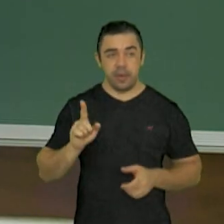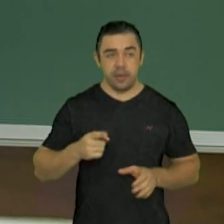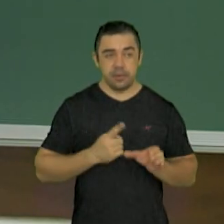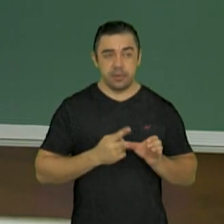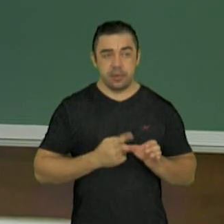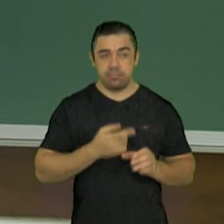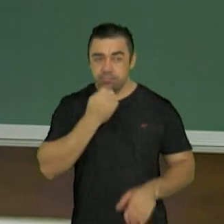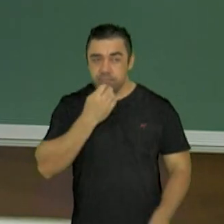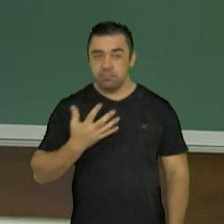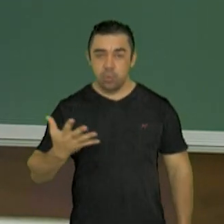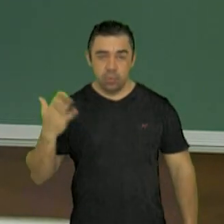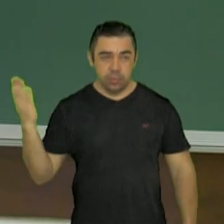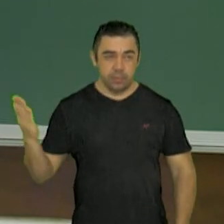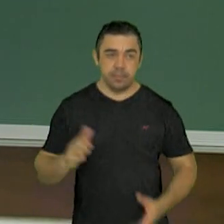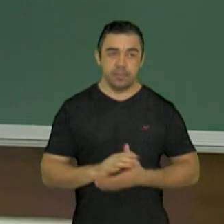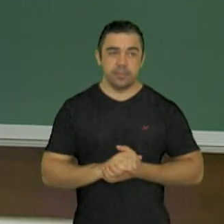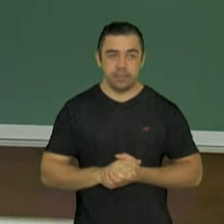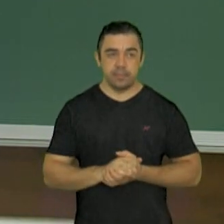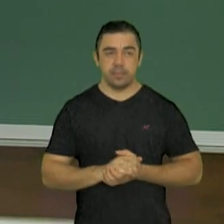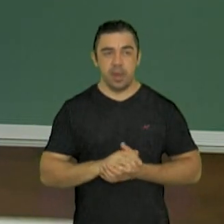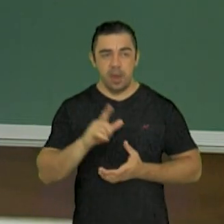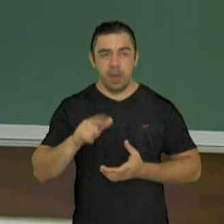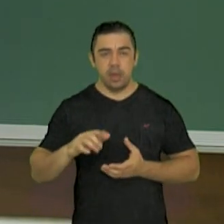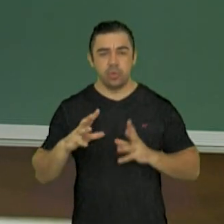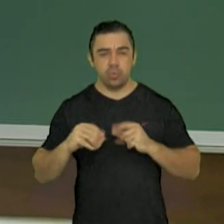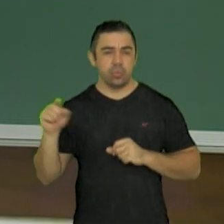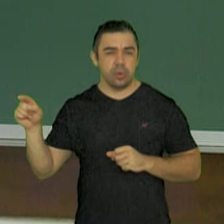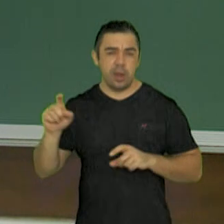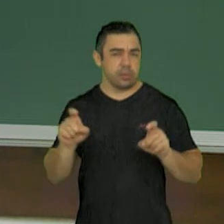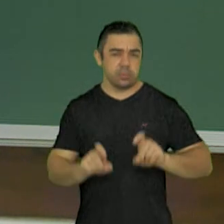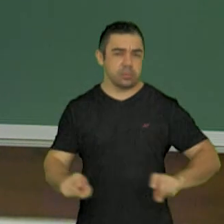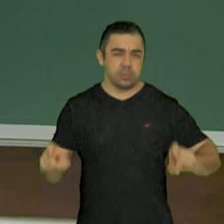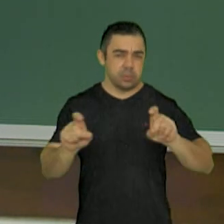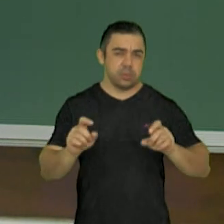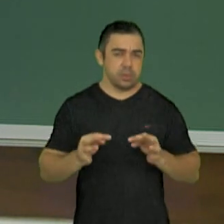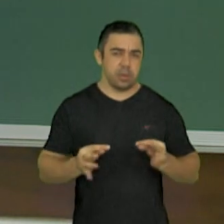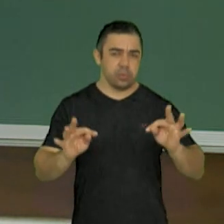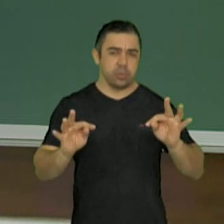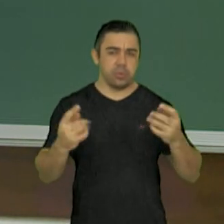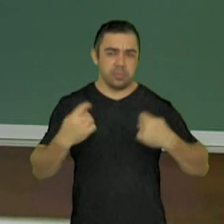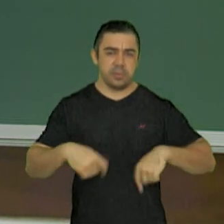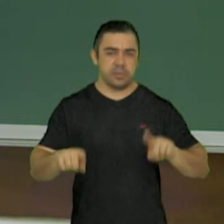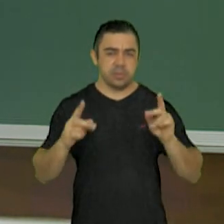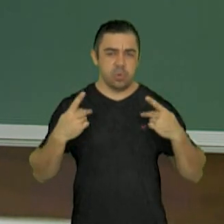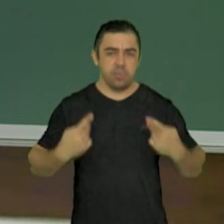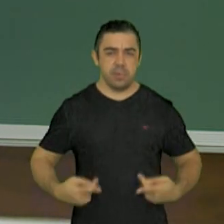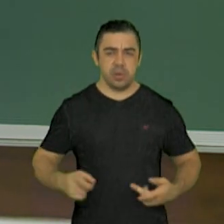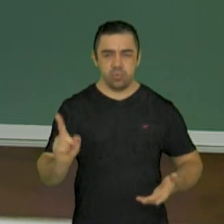transforma em tudo é computadorizado, né? Tudo tecnológico, sem a presença do ser humano.